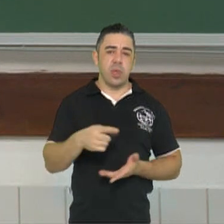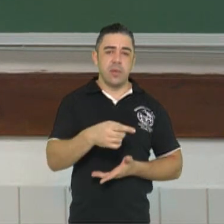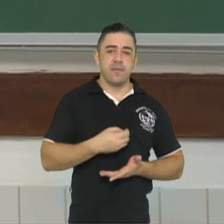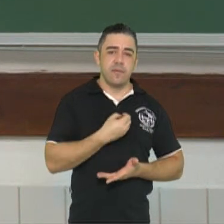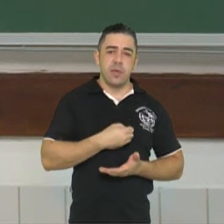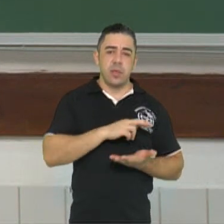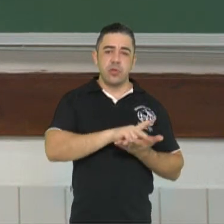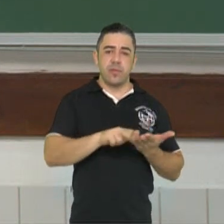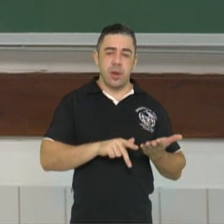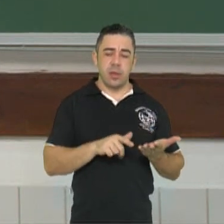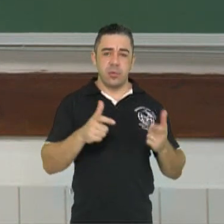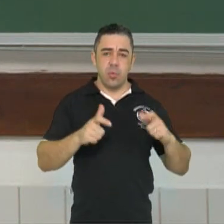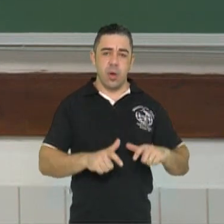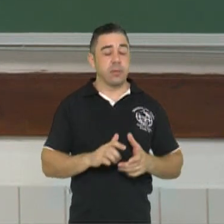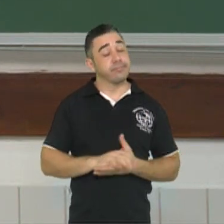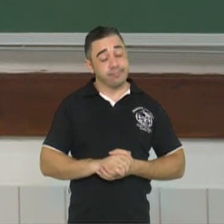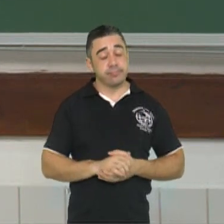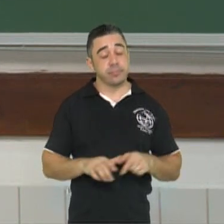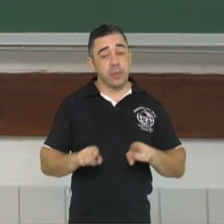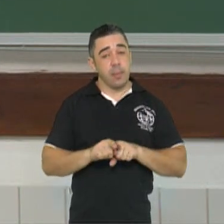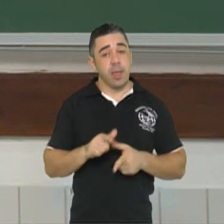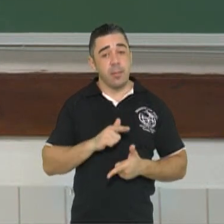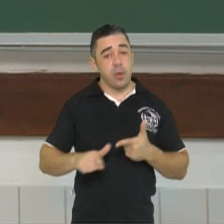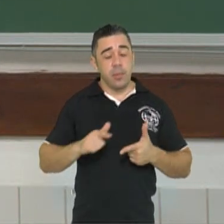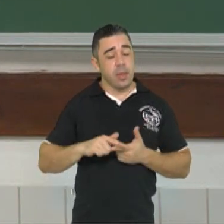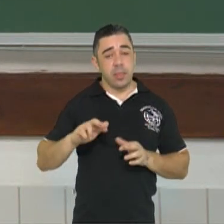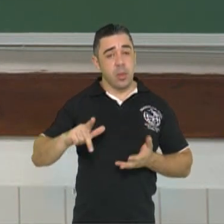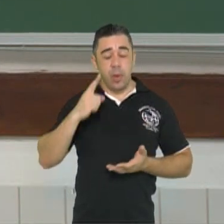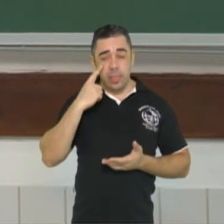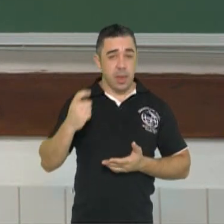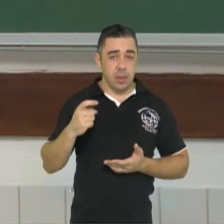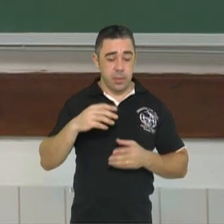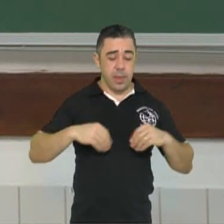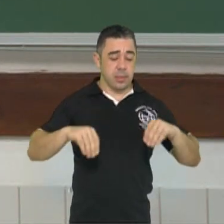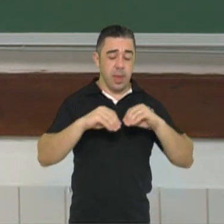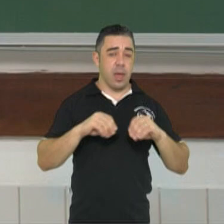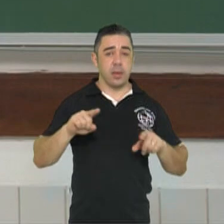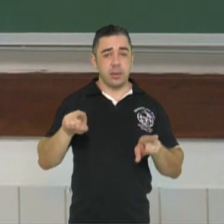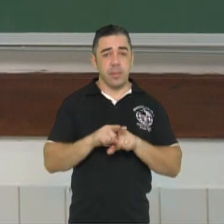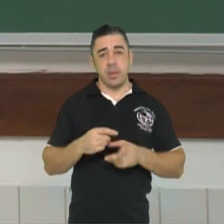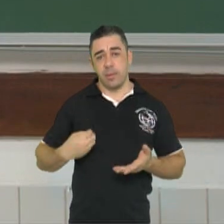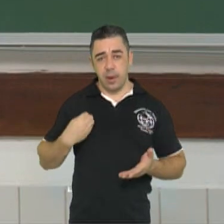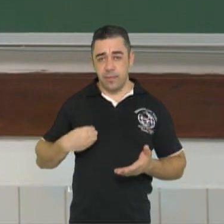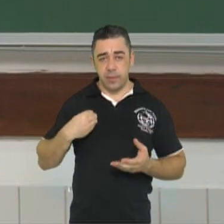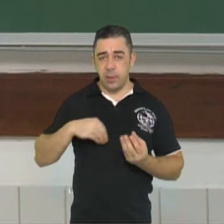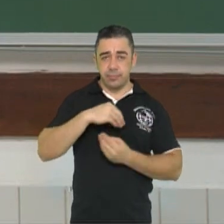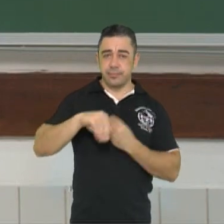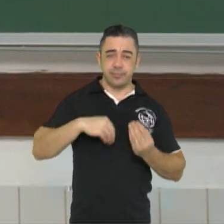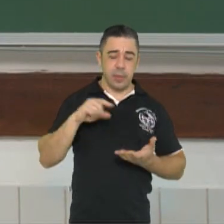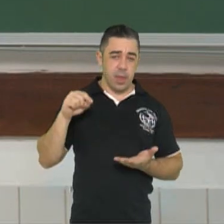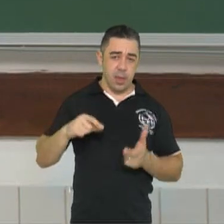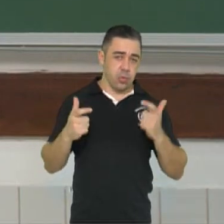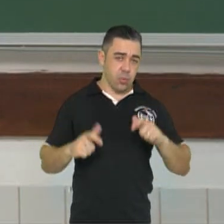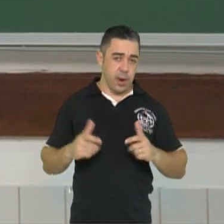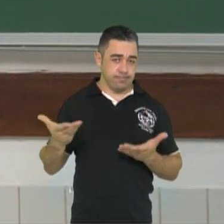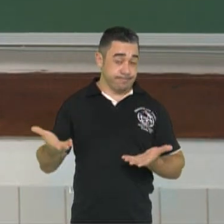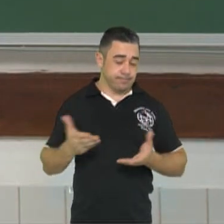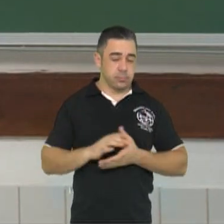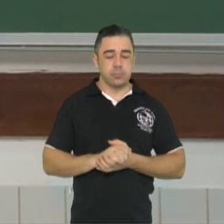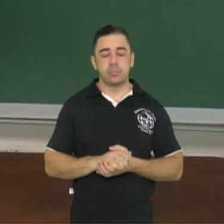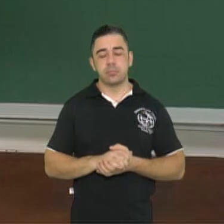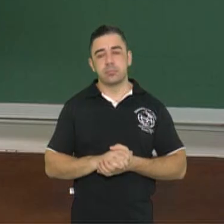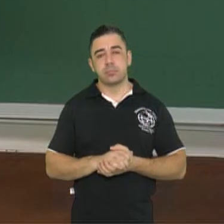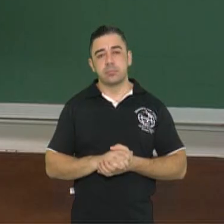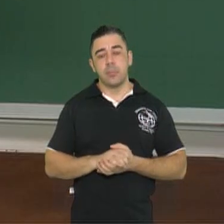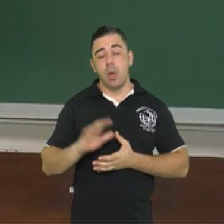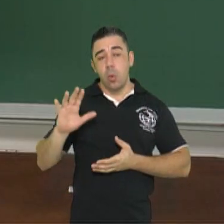região. Tá? Então, também não é interessante nem para o solo, nem para toda a biodiversidade daquele ecossistema. Tá?